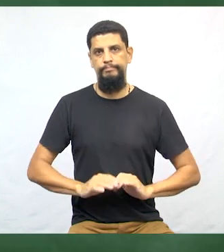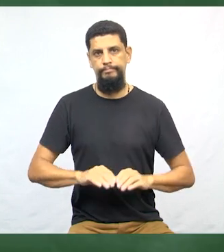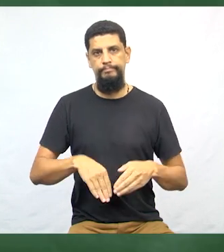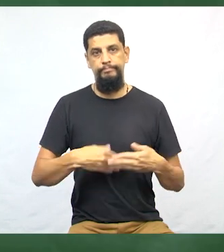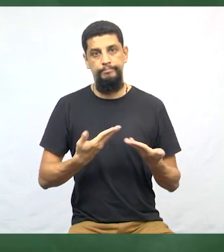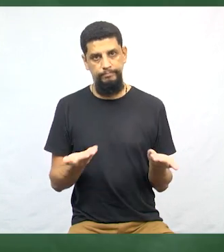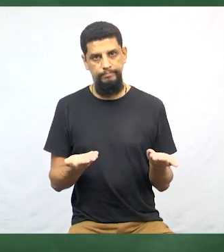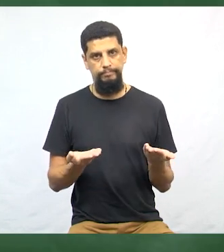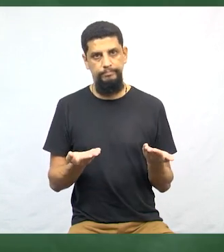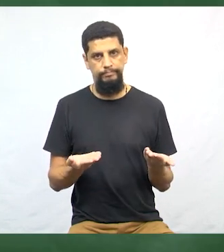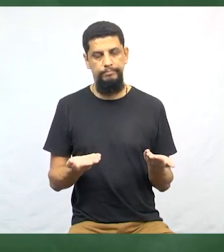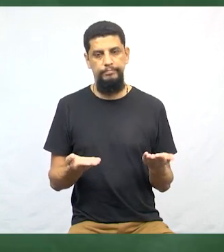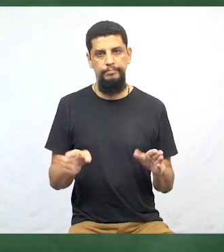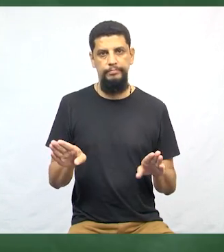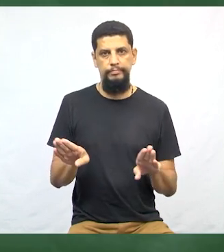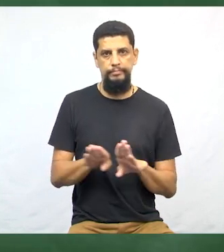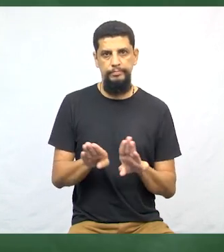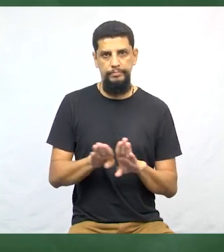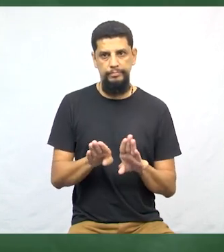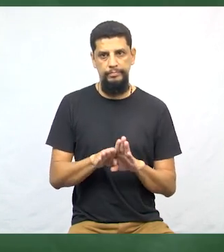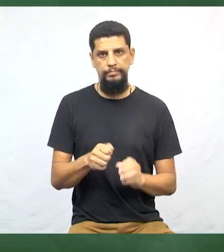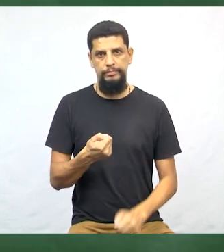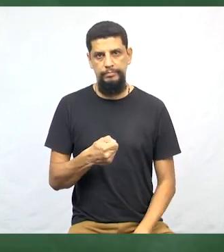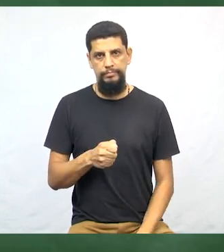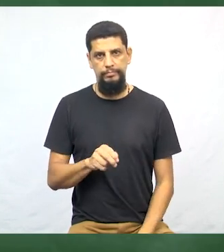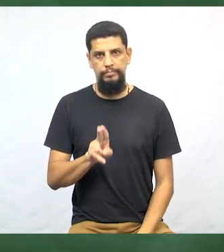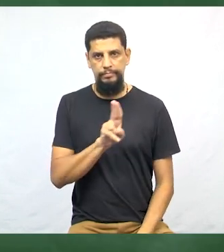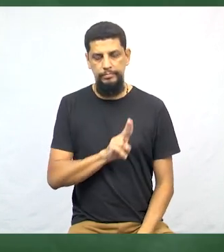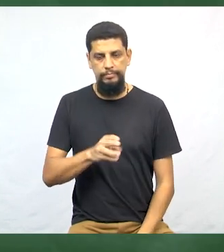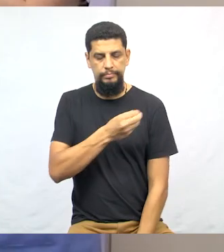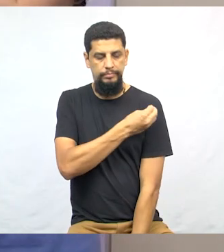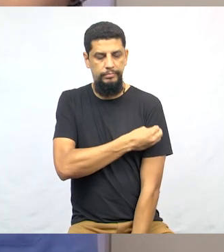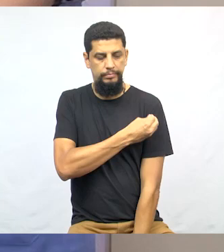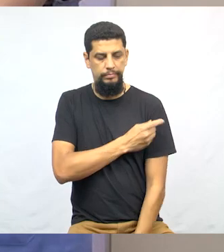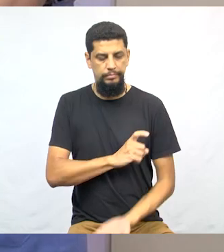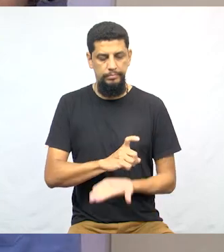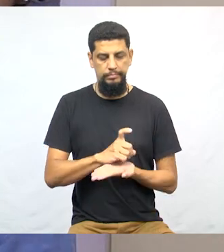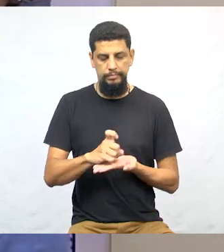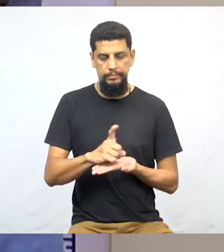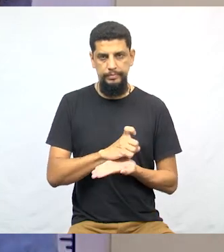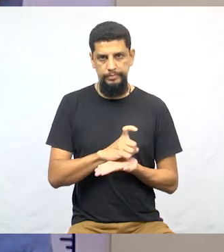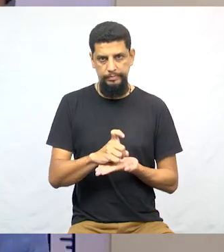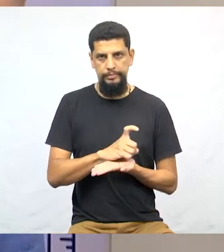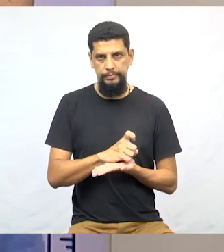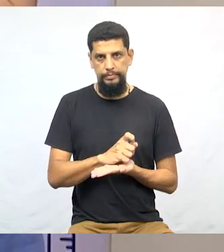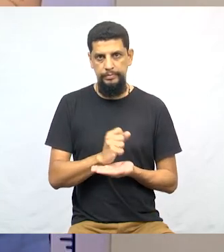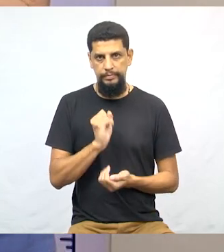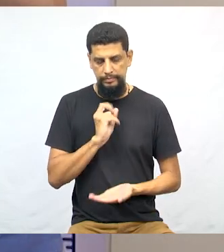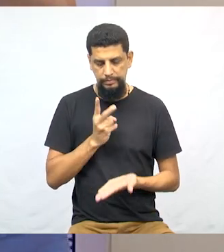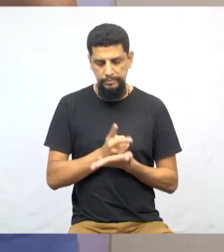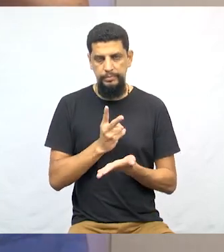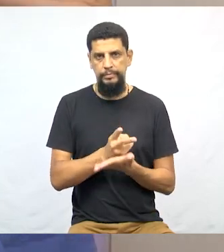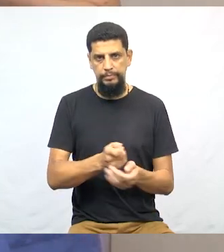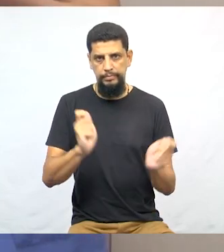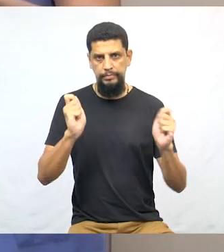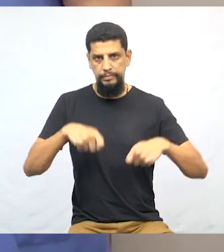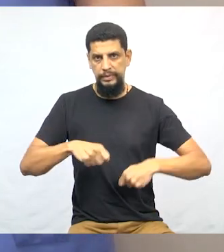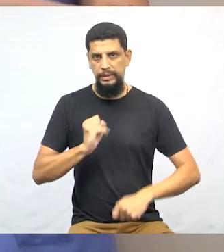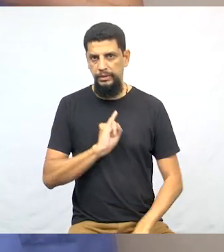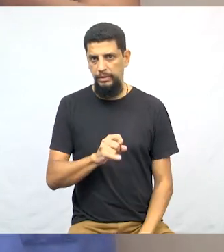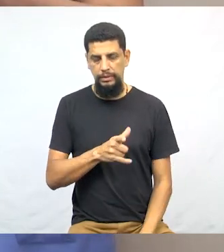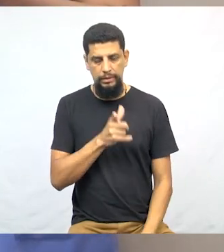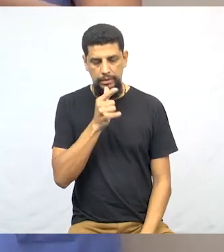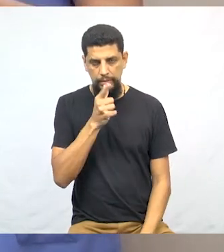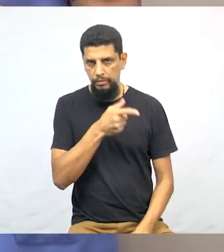E também devemos usar o álcool em gel sempre que for possível, que não, vocês não tiverem